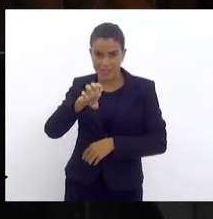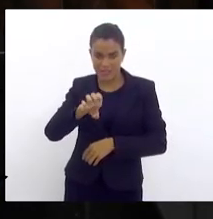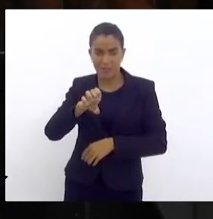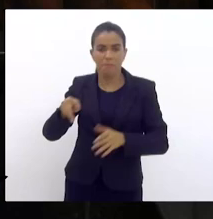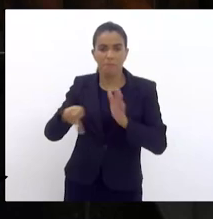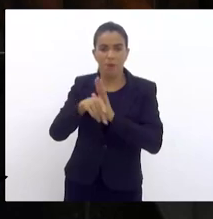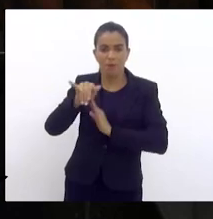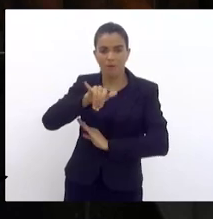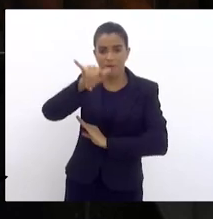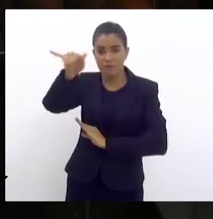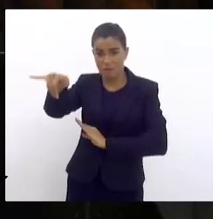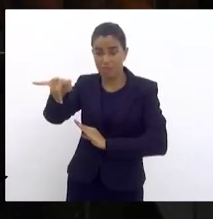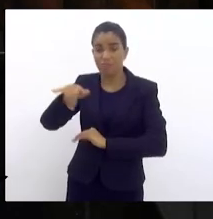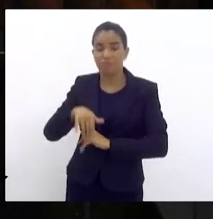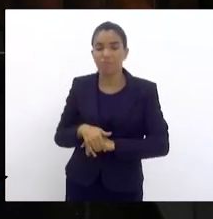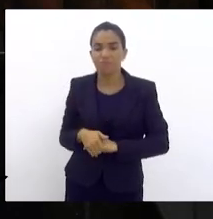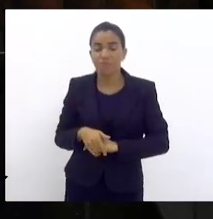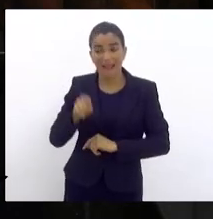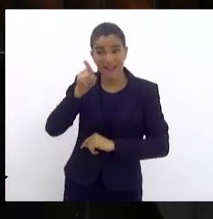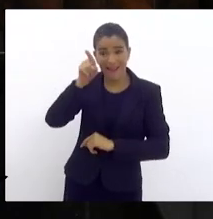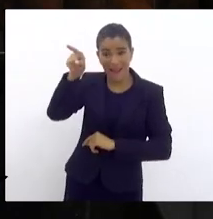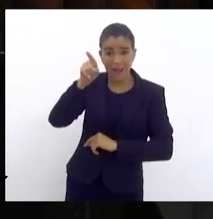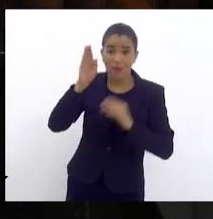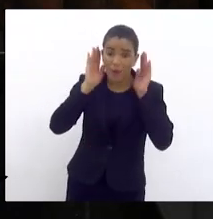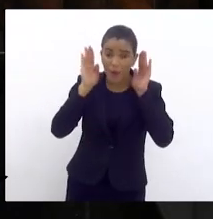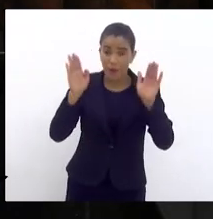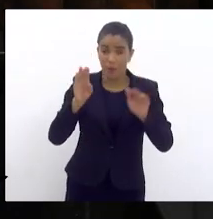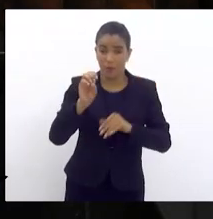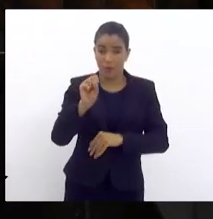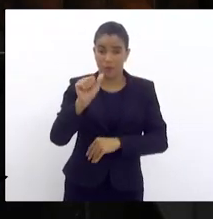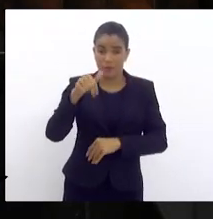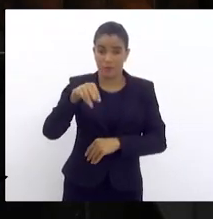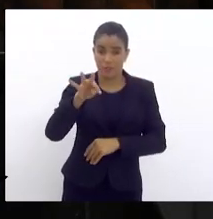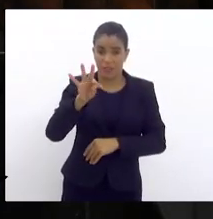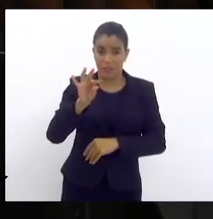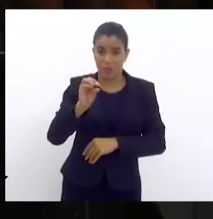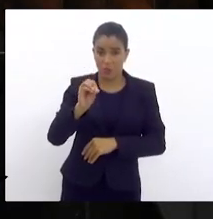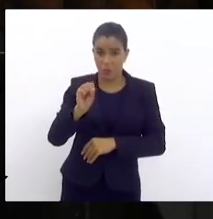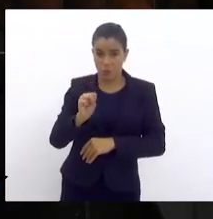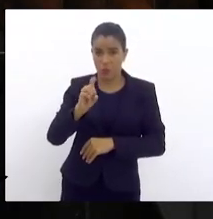quando esta casa em 2021